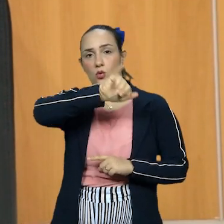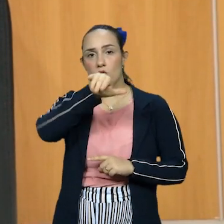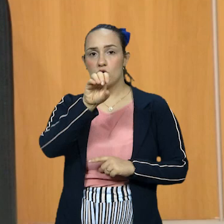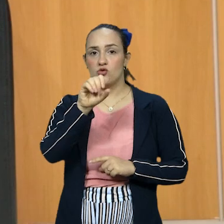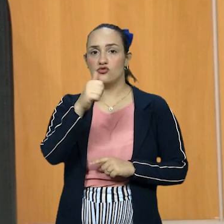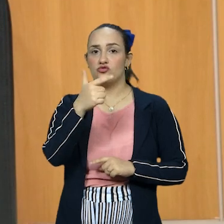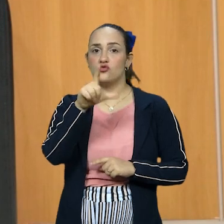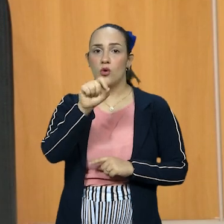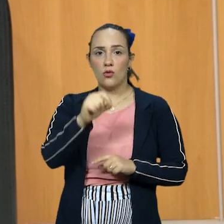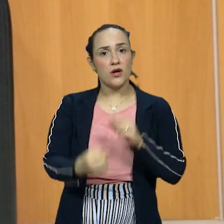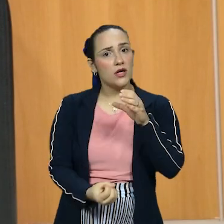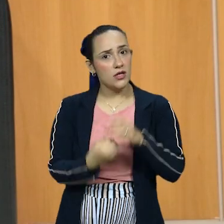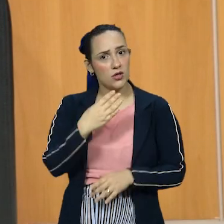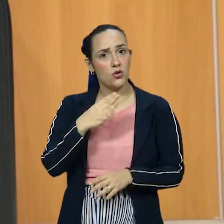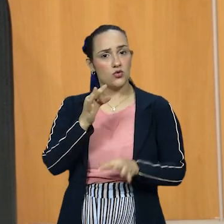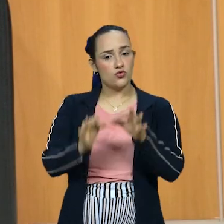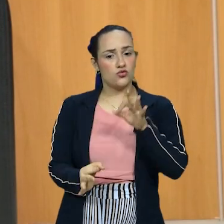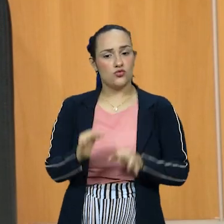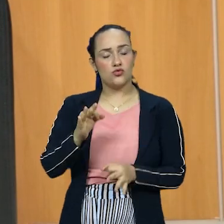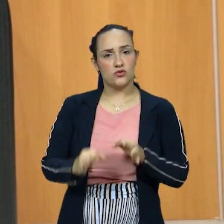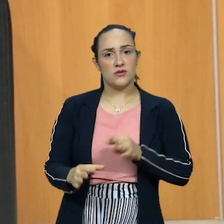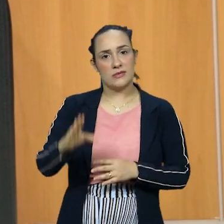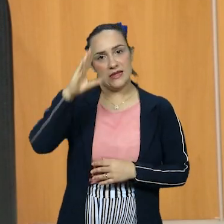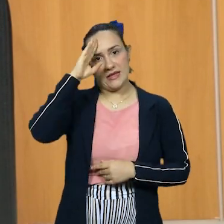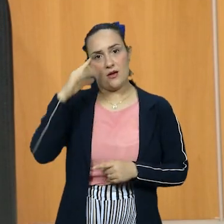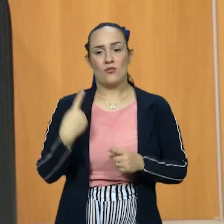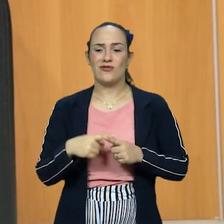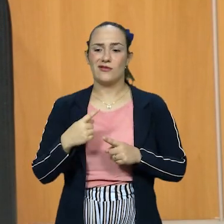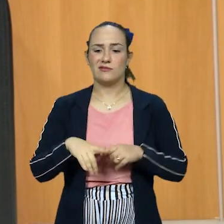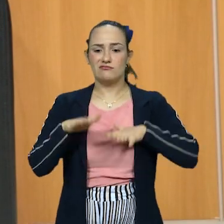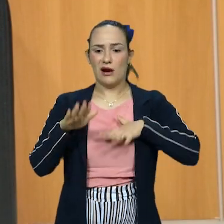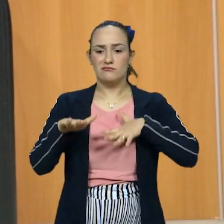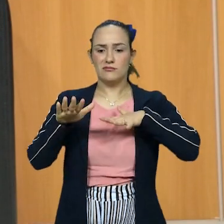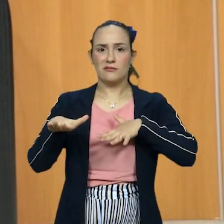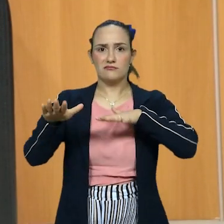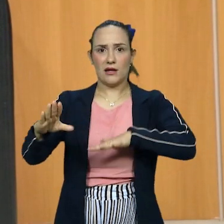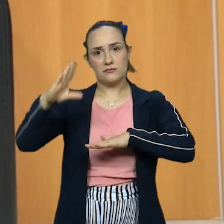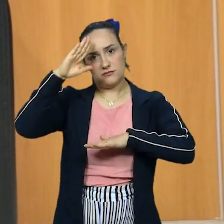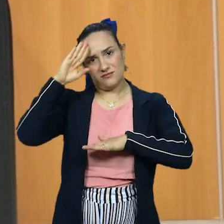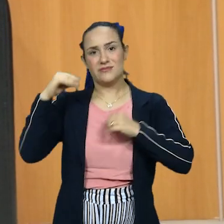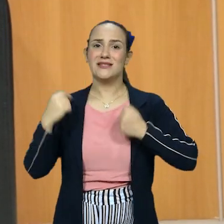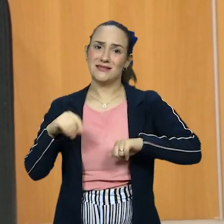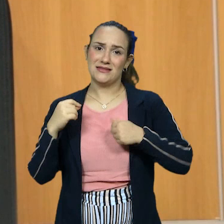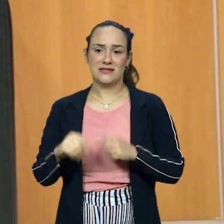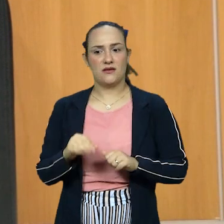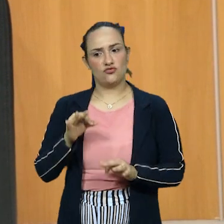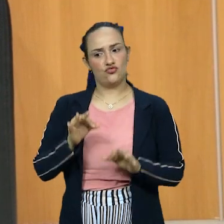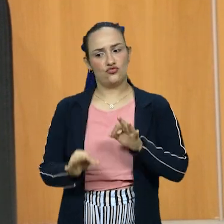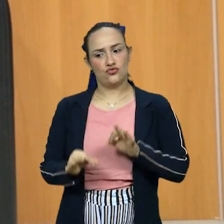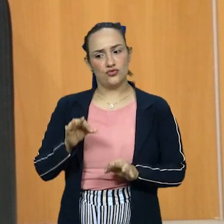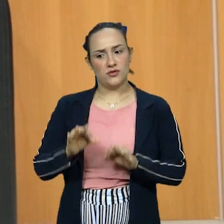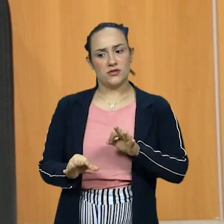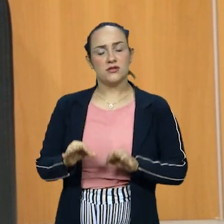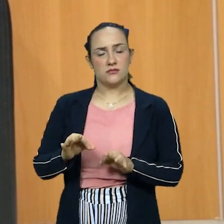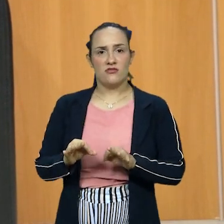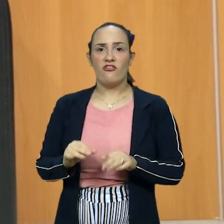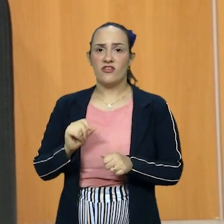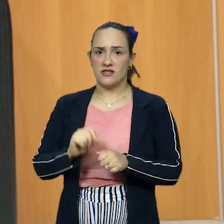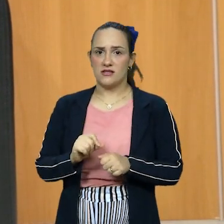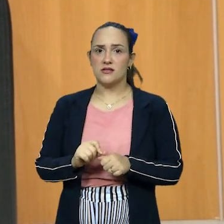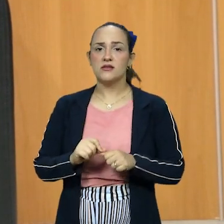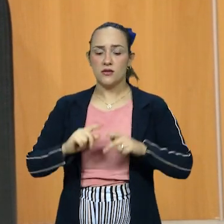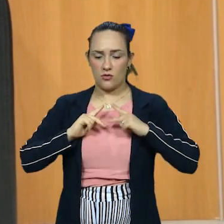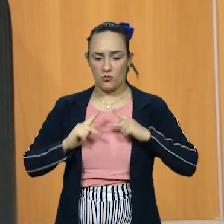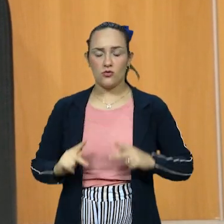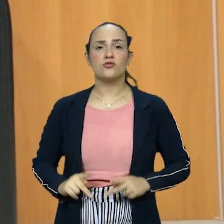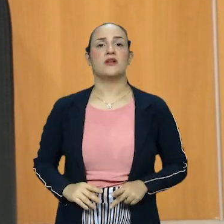Militar justamente em razão da hierarquia e da disciplina que as tropas precisavam, para bem desempenhar a função